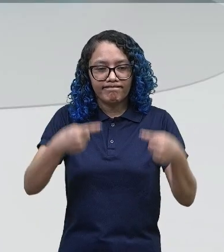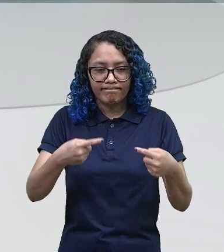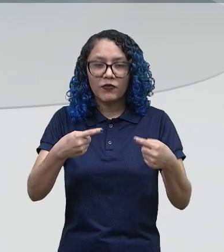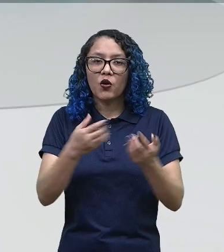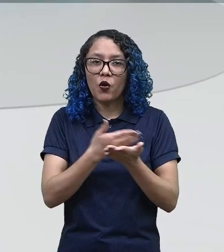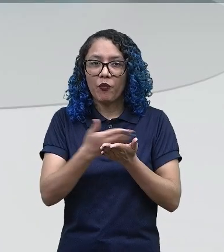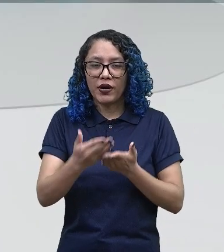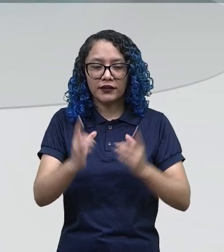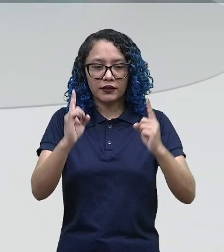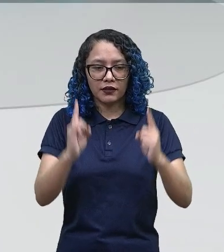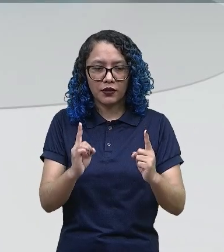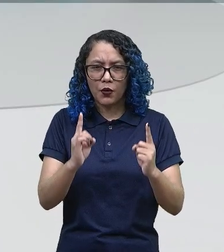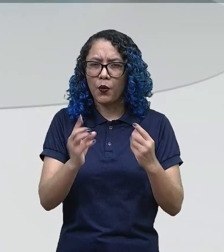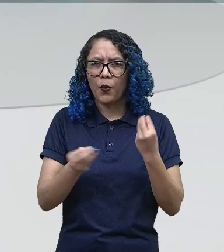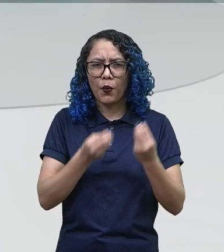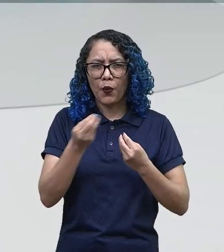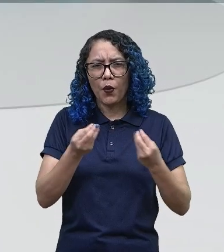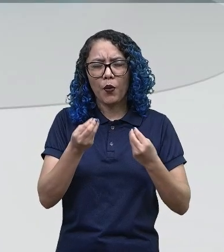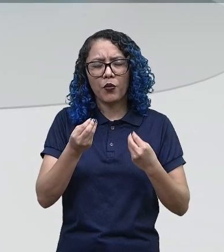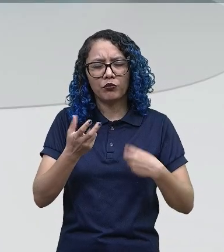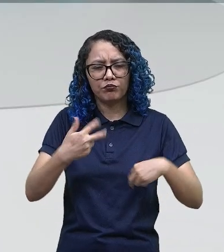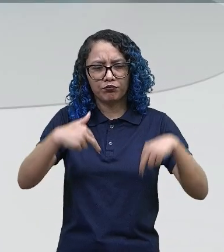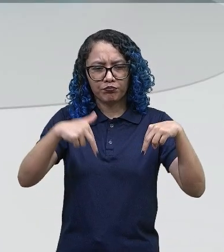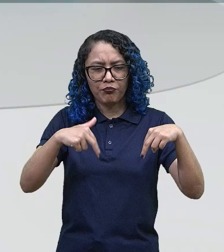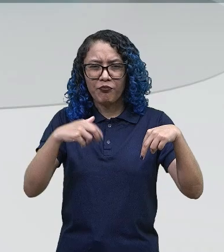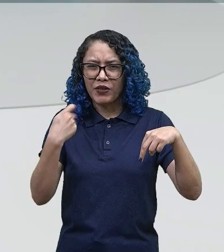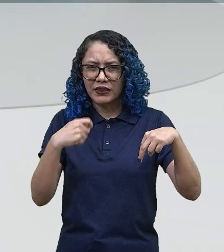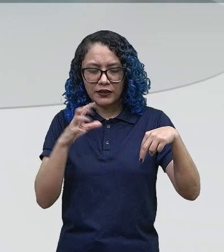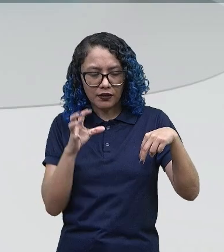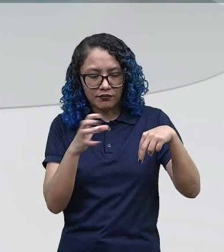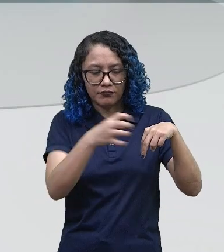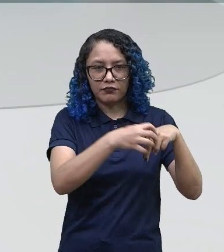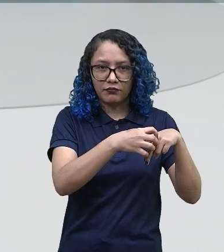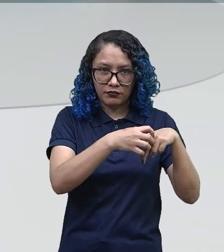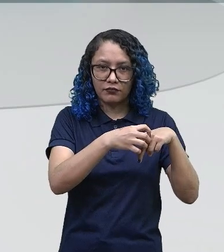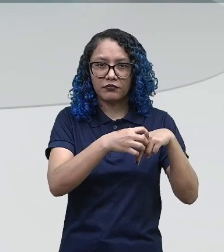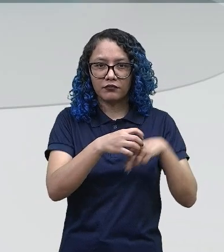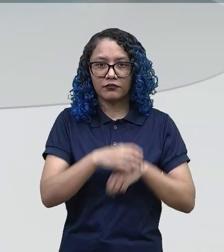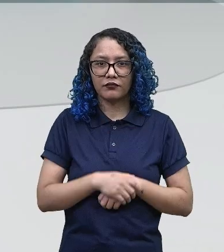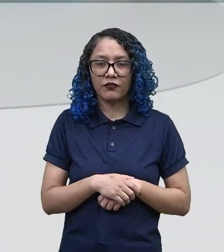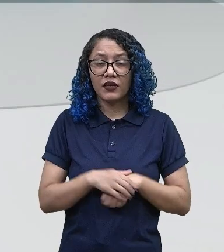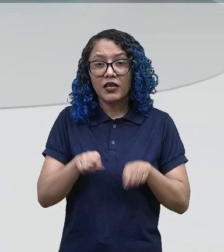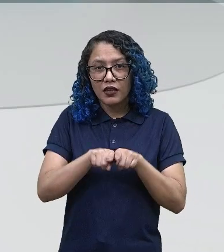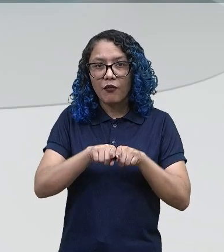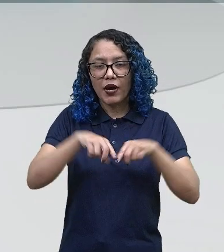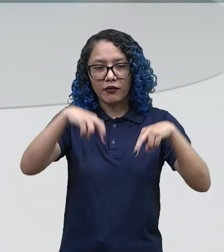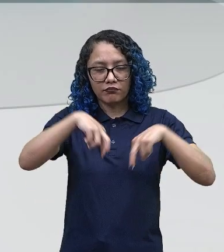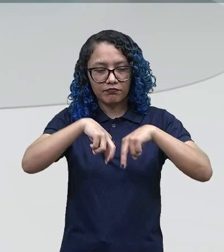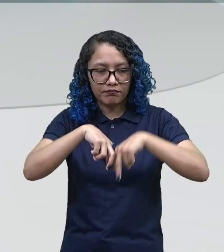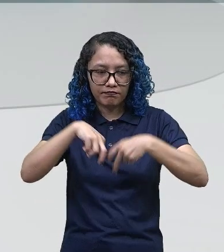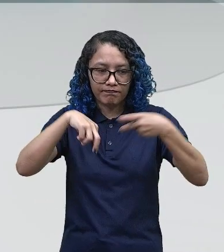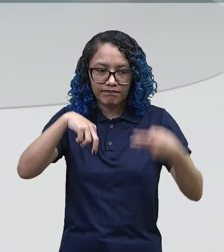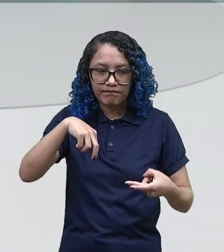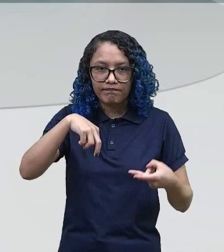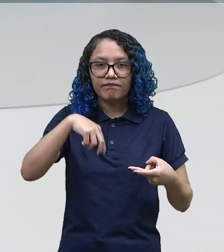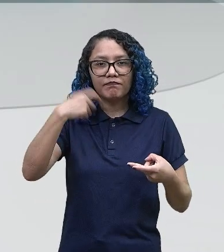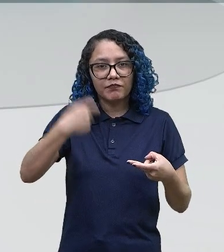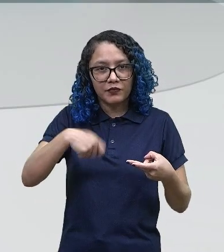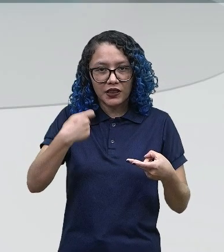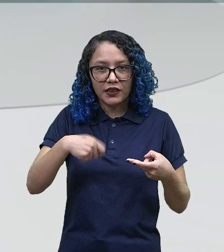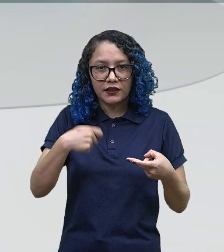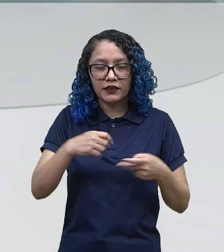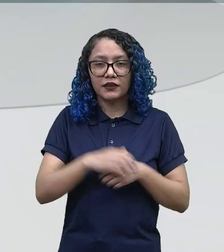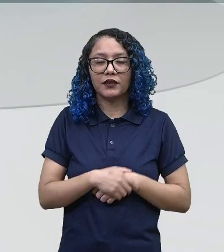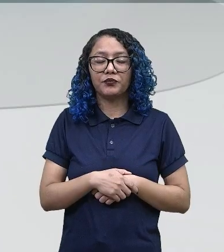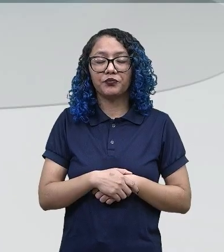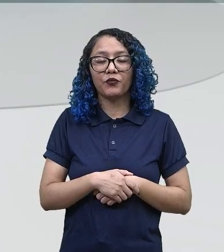se agarrando ali pela cintura. O objetivo é projetar o adversário com as costas no solo. O atleta vencedor, ele abre os braços